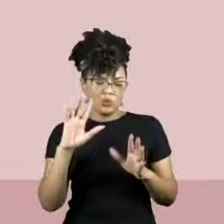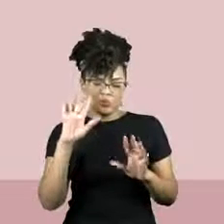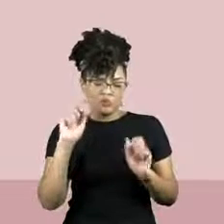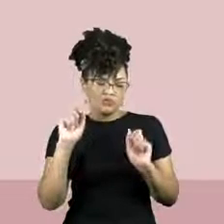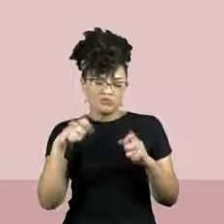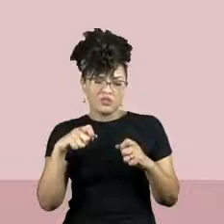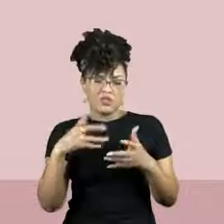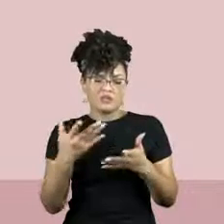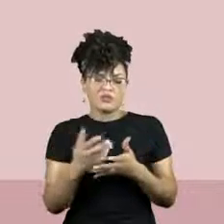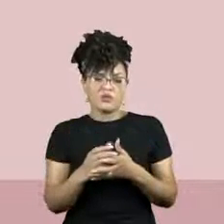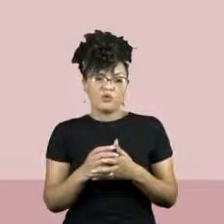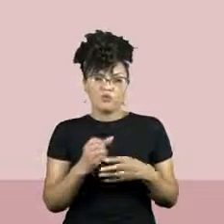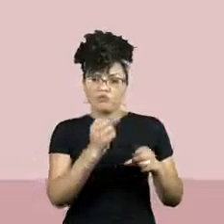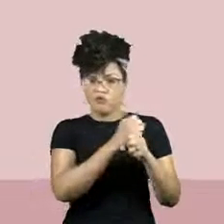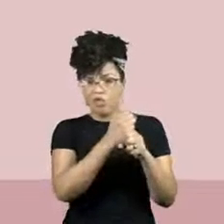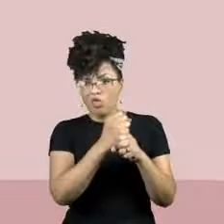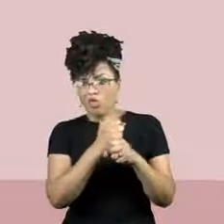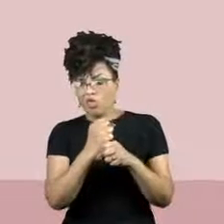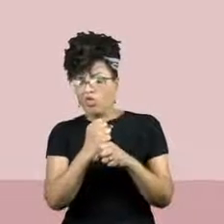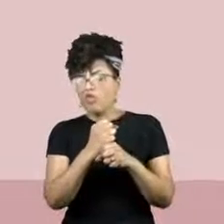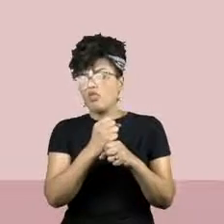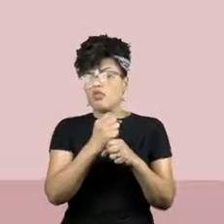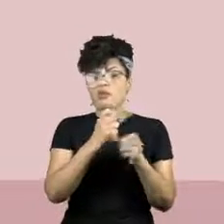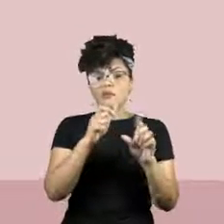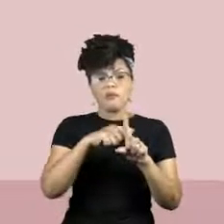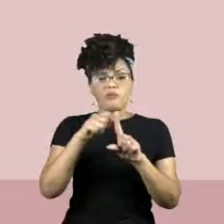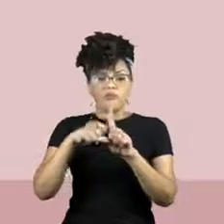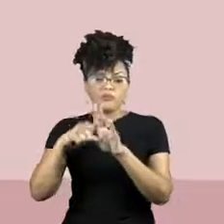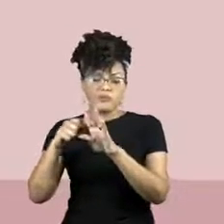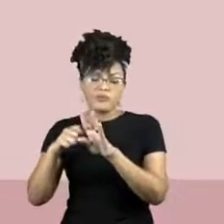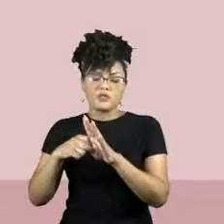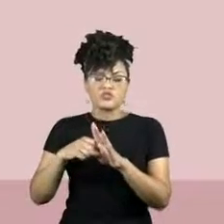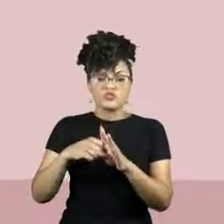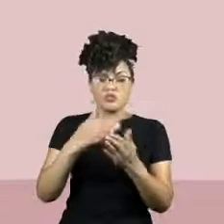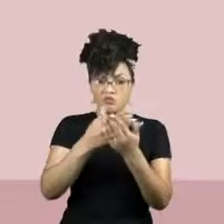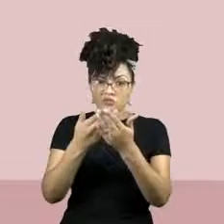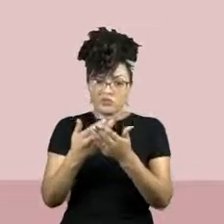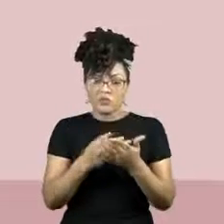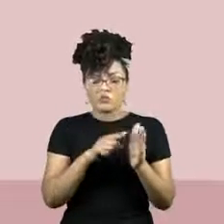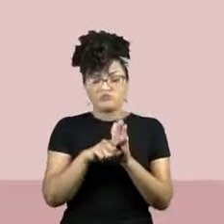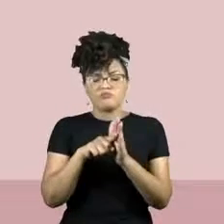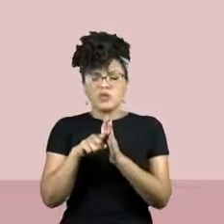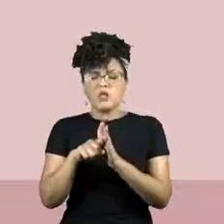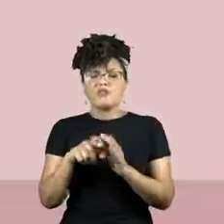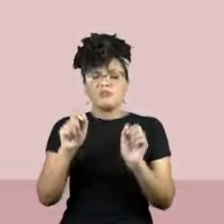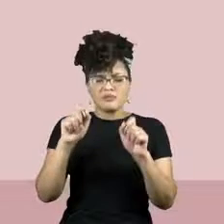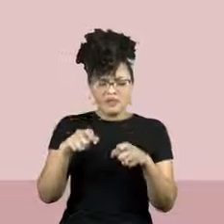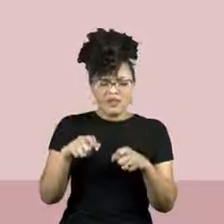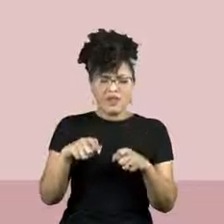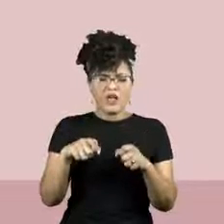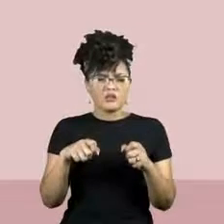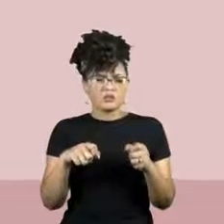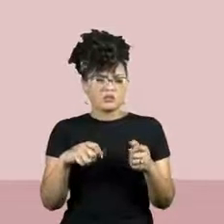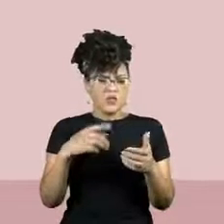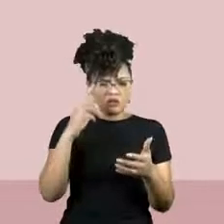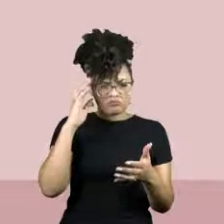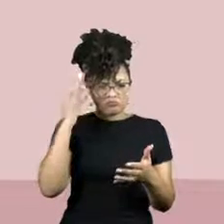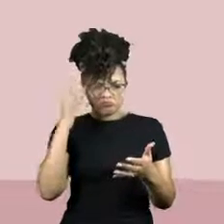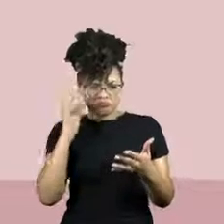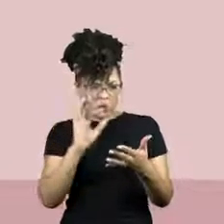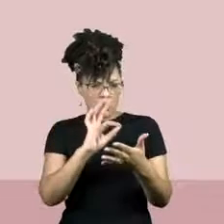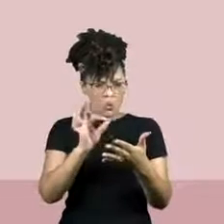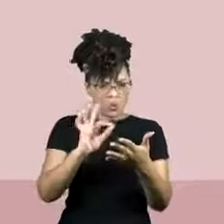alguns pontos positivos sobre a utilização desse software em específico. Ele é um software muito intuitivo, ele é um software traduzido para